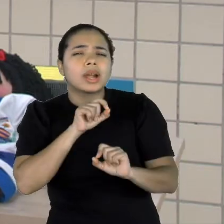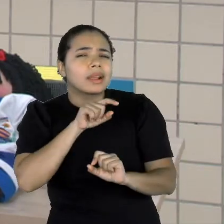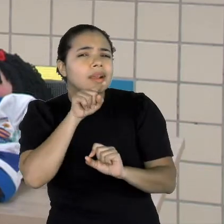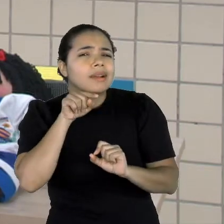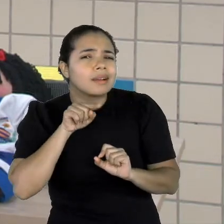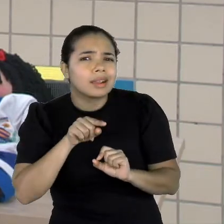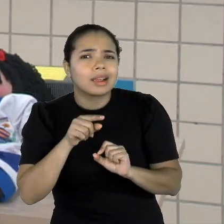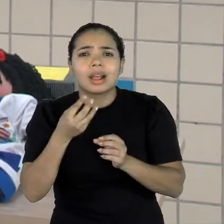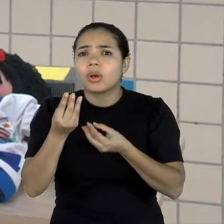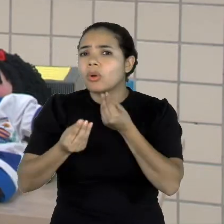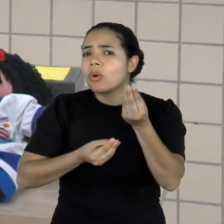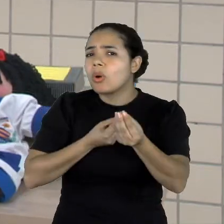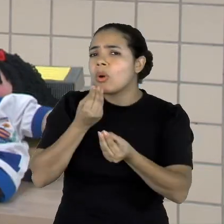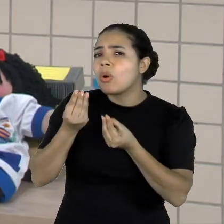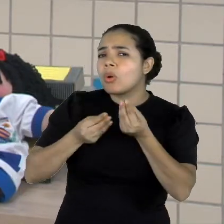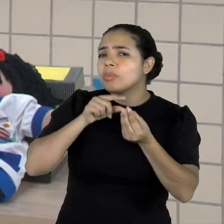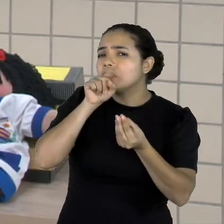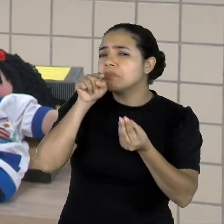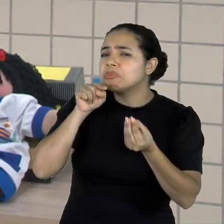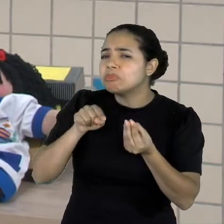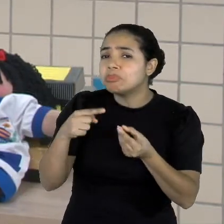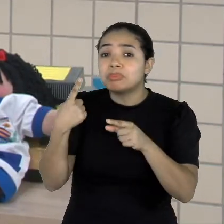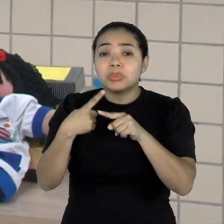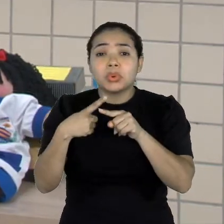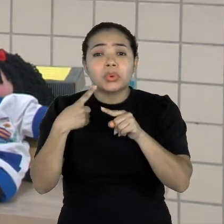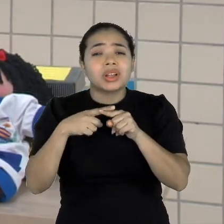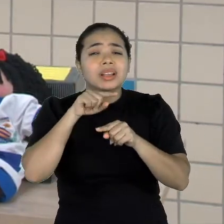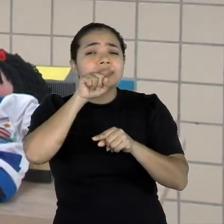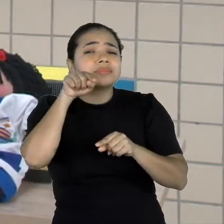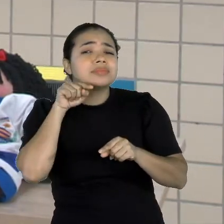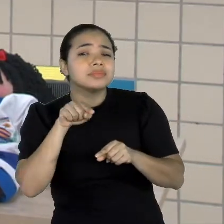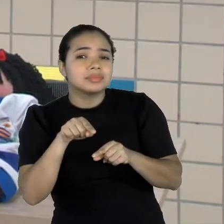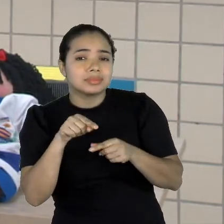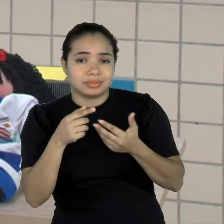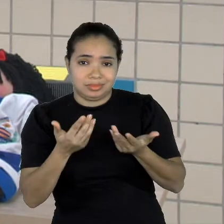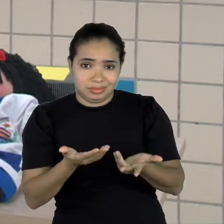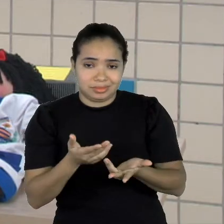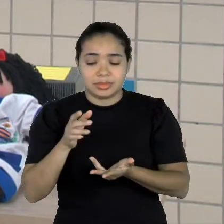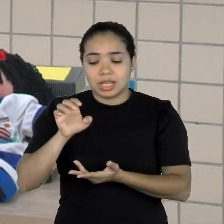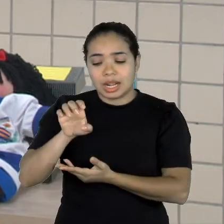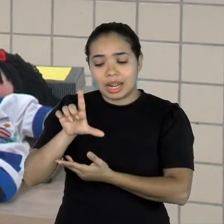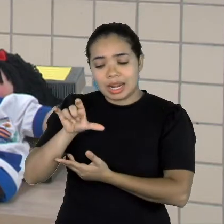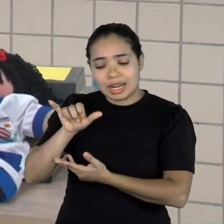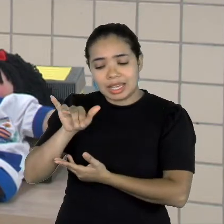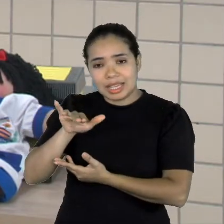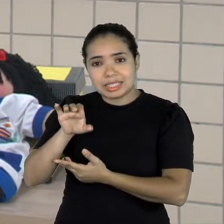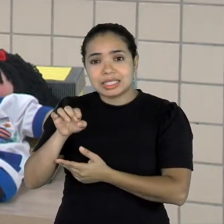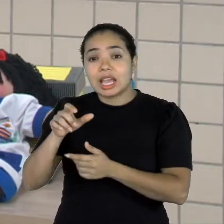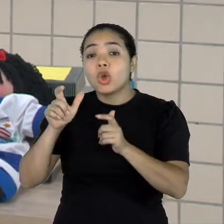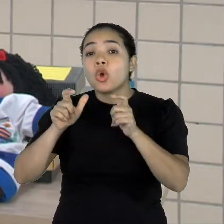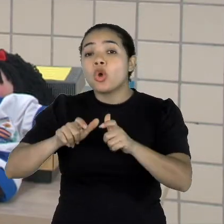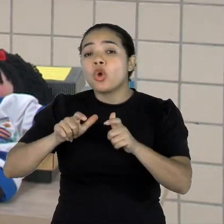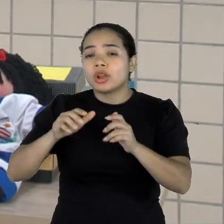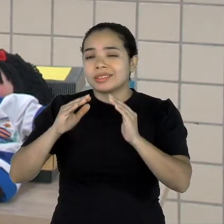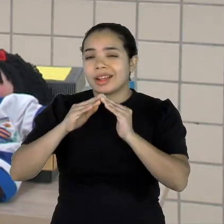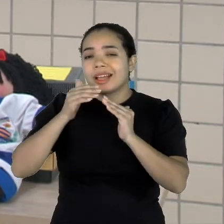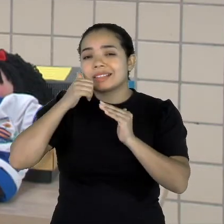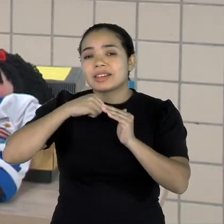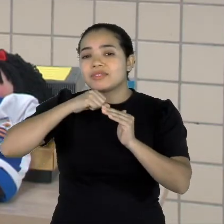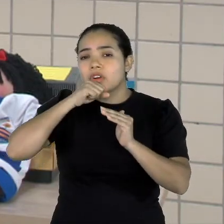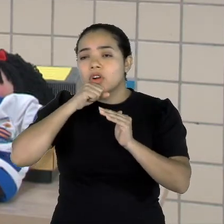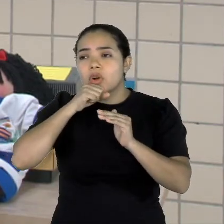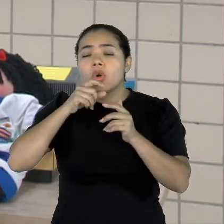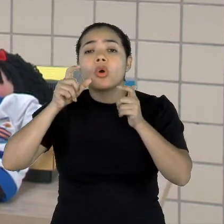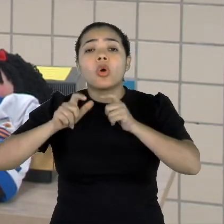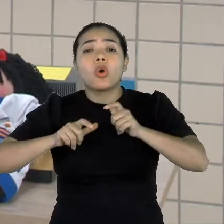Por quê? Certo? No caso, Eliezer, aonde? Lá na casa da avó. Quando? No domingo. O que